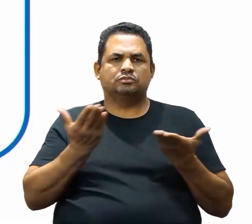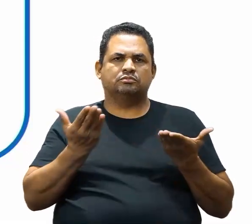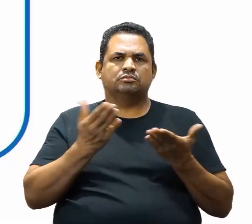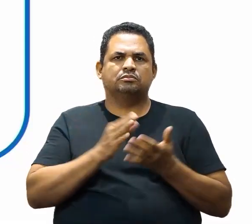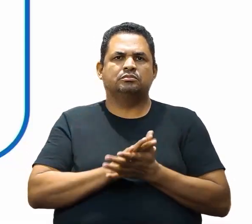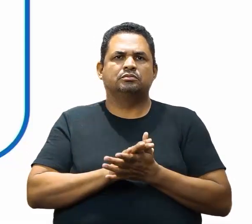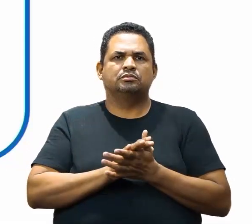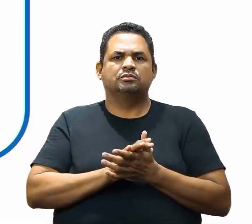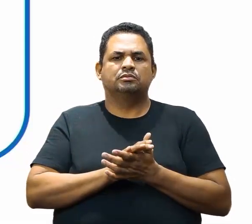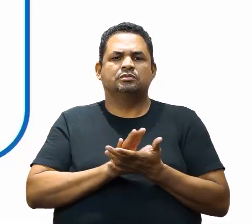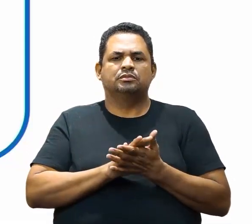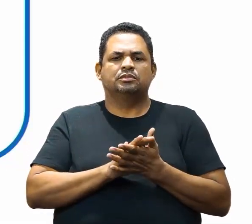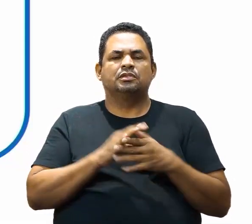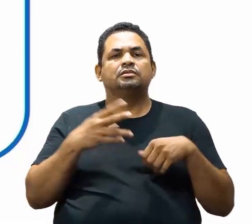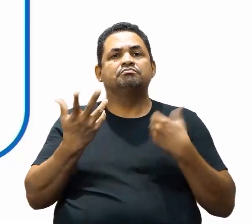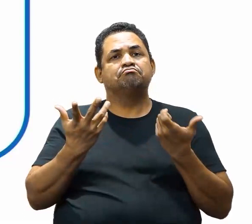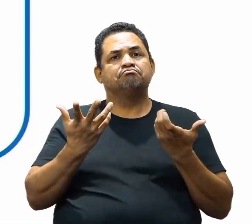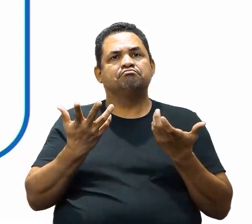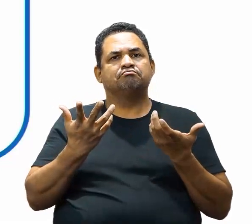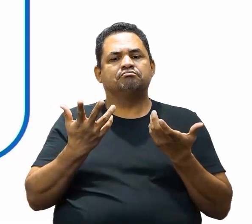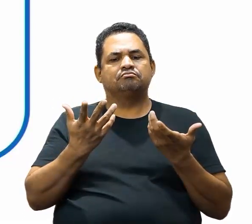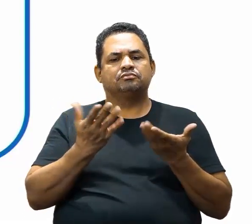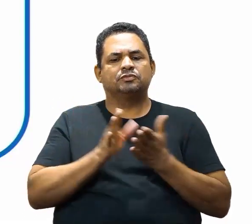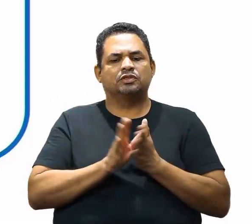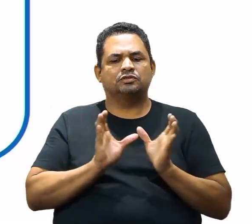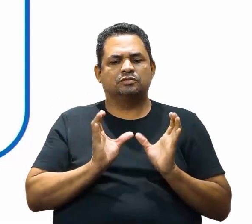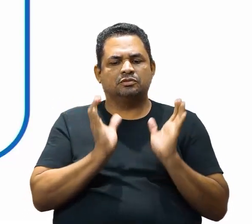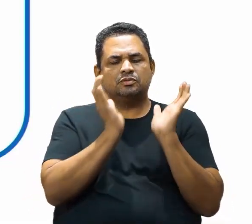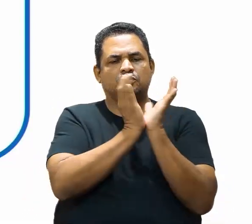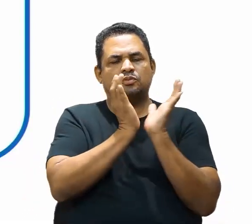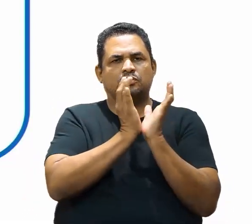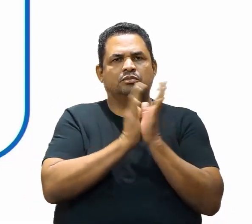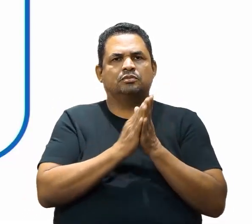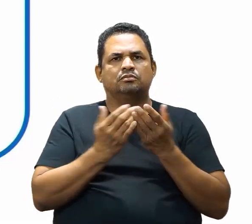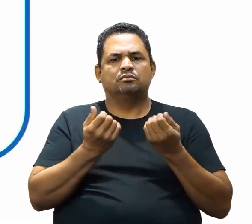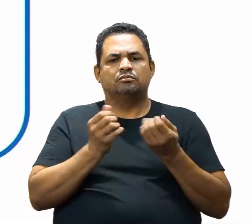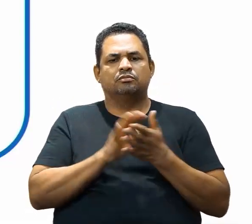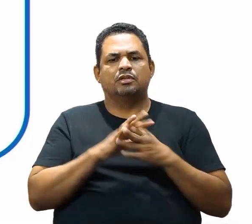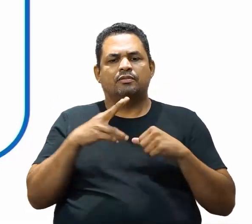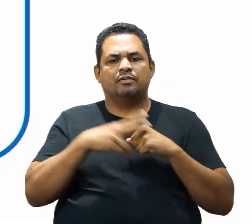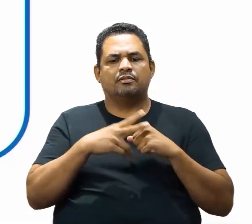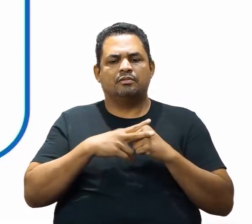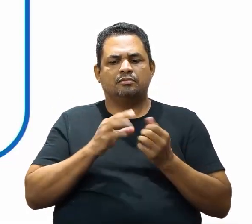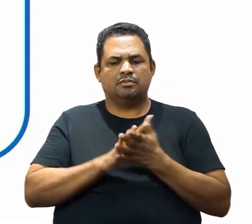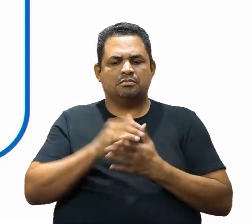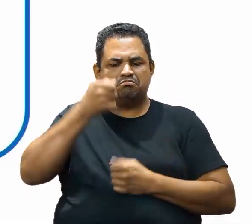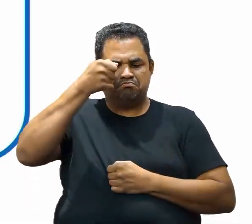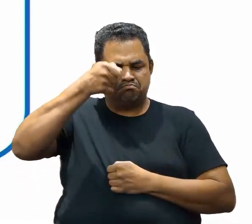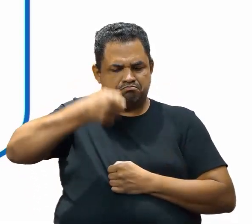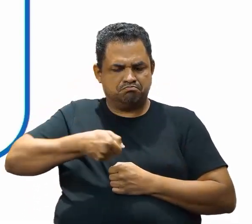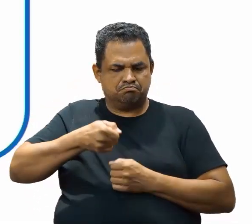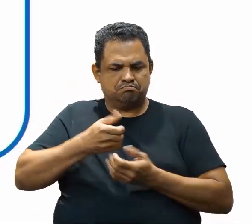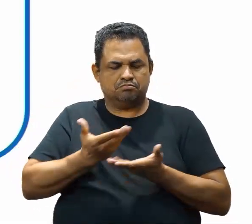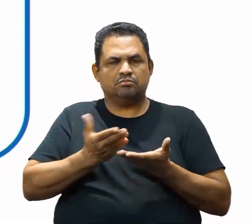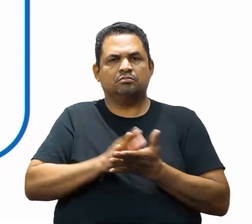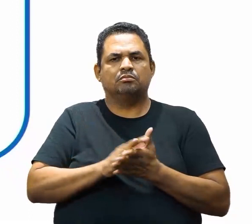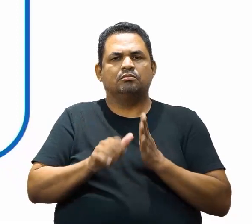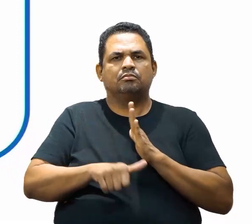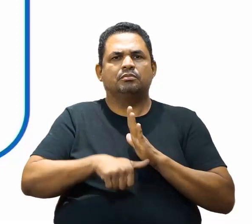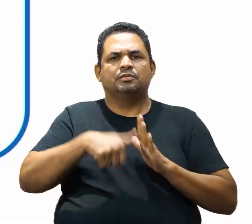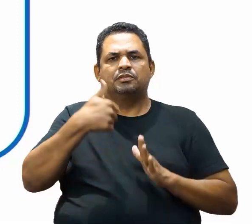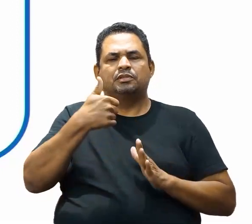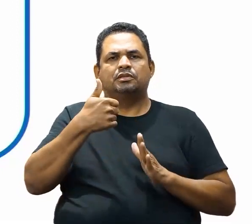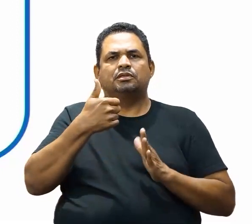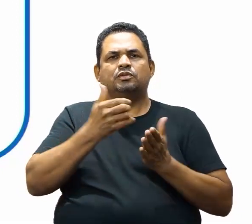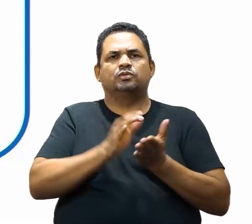el último de ese módulo, el imperativo. Esses são os conteúdos da primeira unidade,